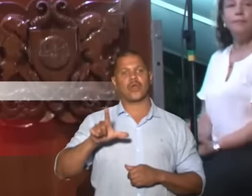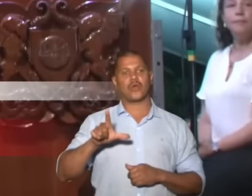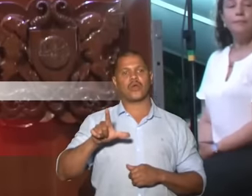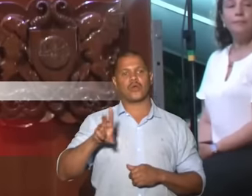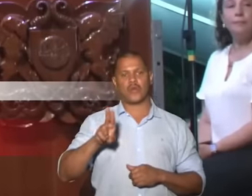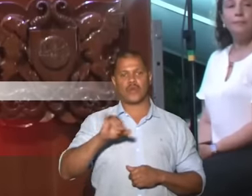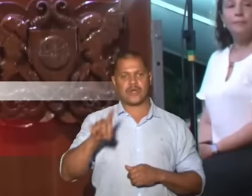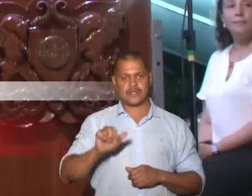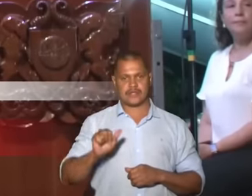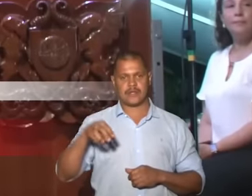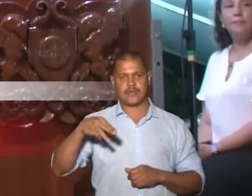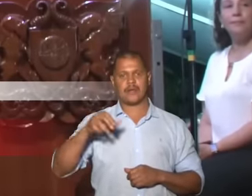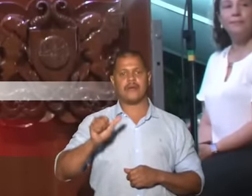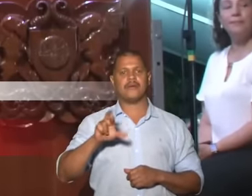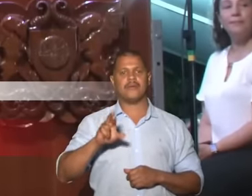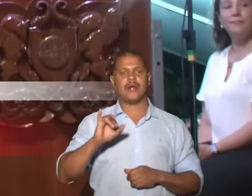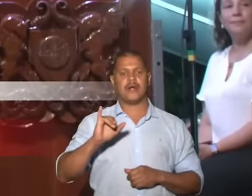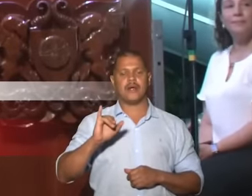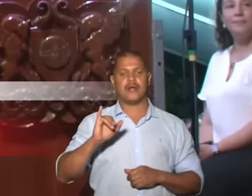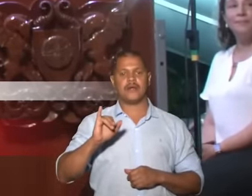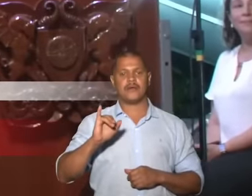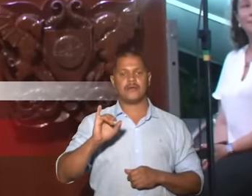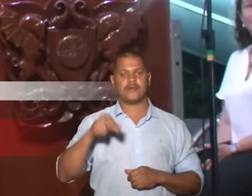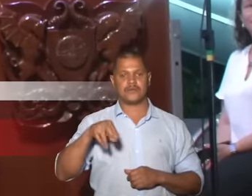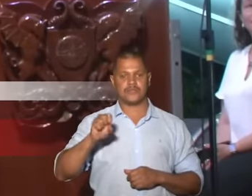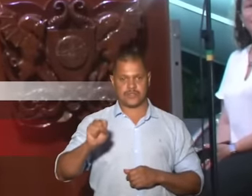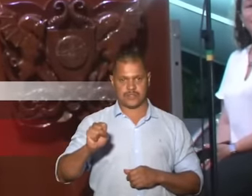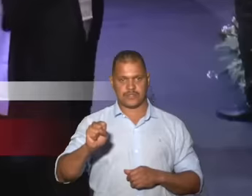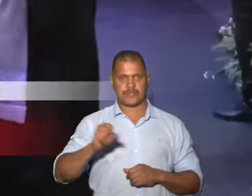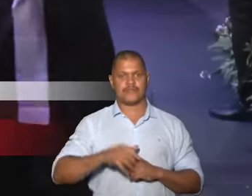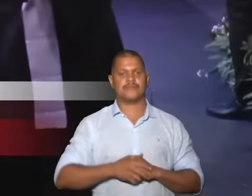Luísa Martins Ribeiro de Almeida.